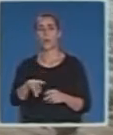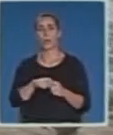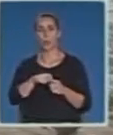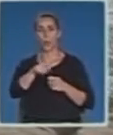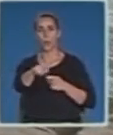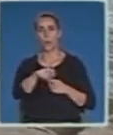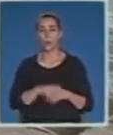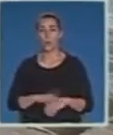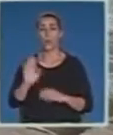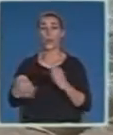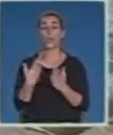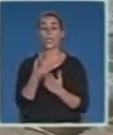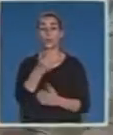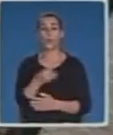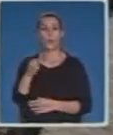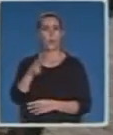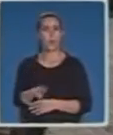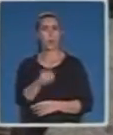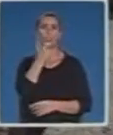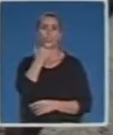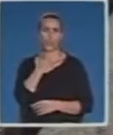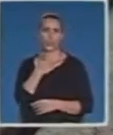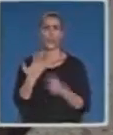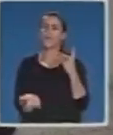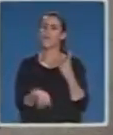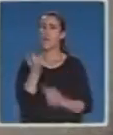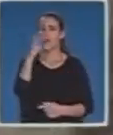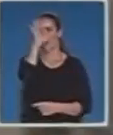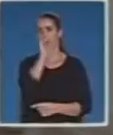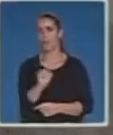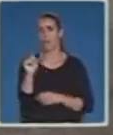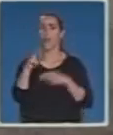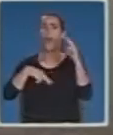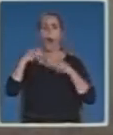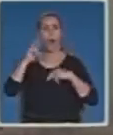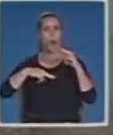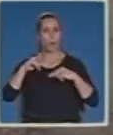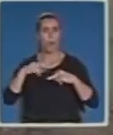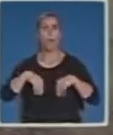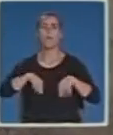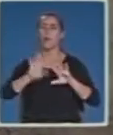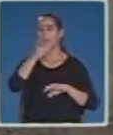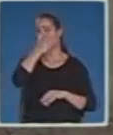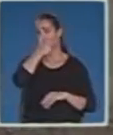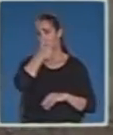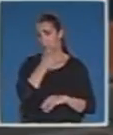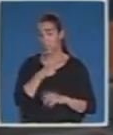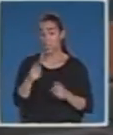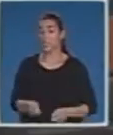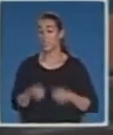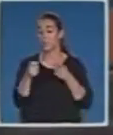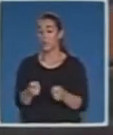comprimento. O candidato do PPM está satisfeito por ter conseguido que o governo fizesse a obra, mas lamenta que investimentos